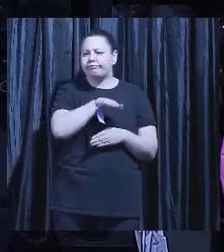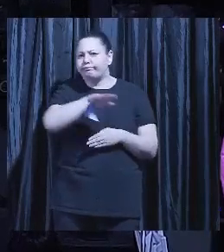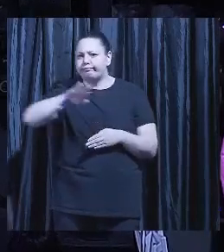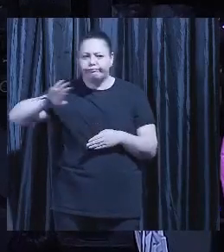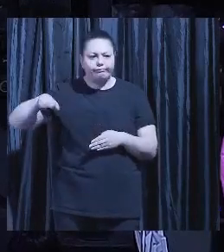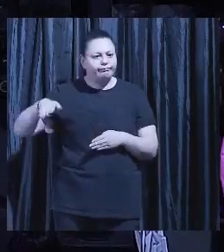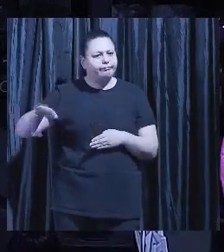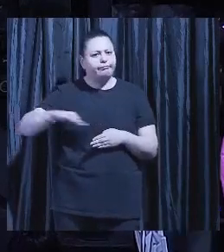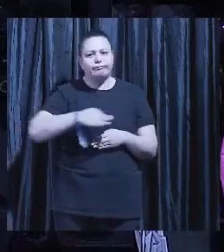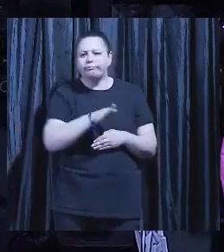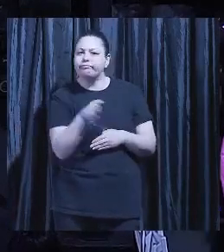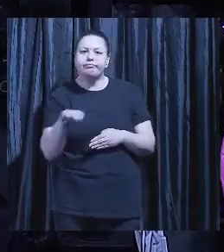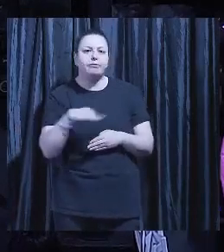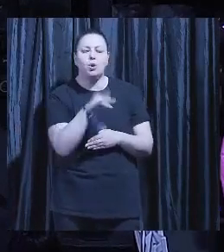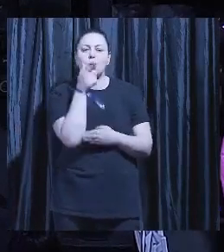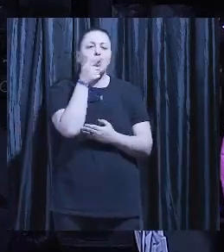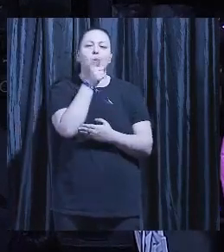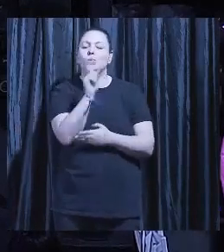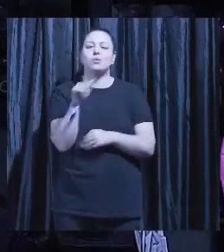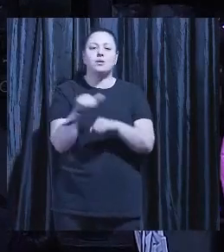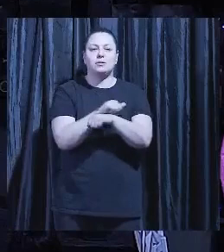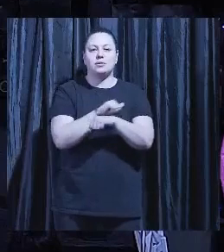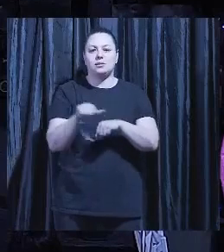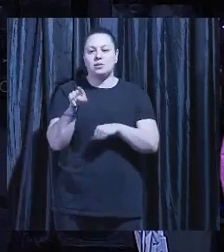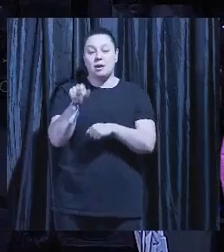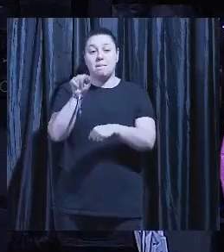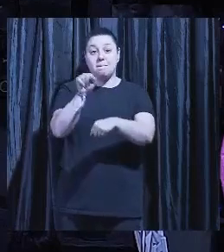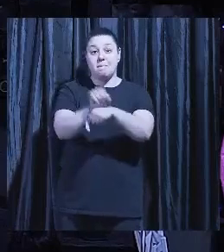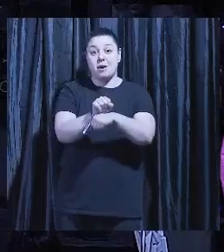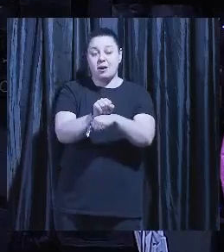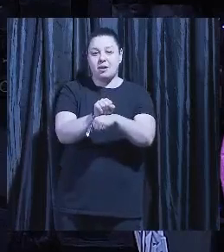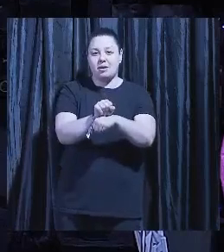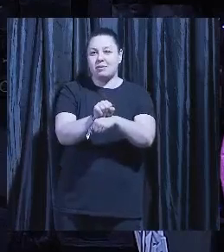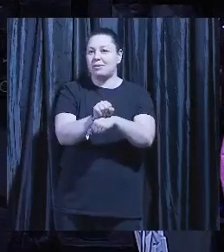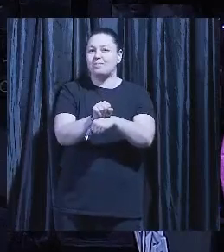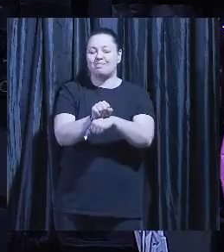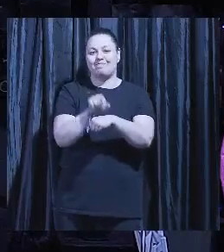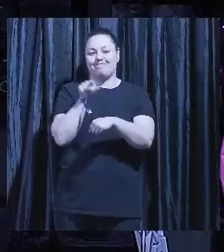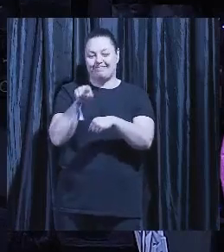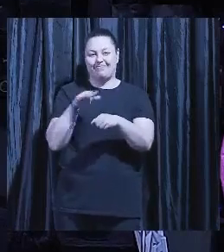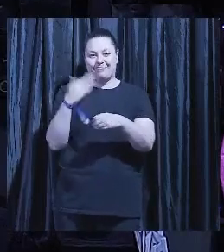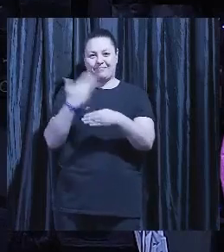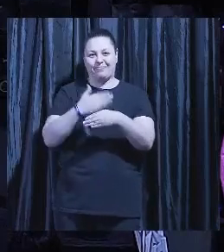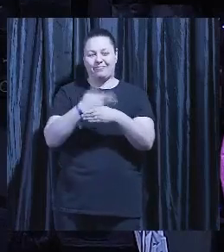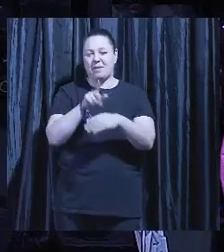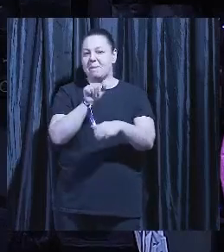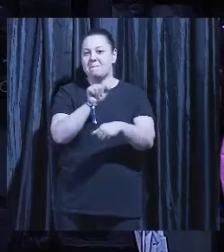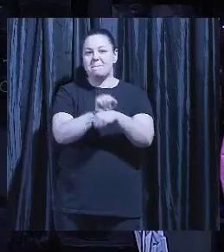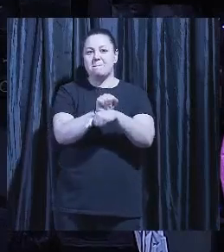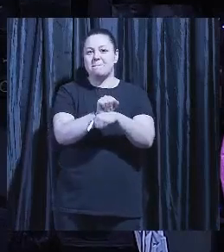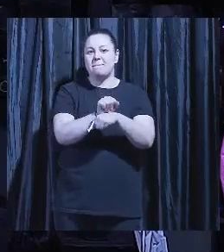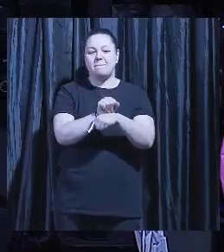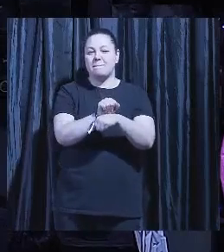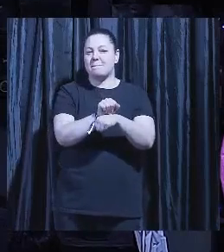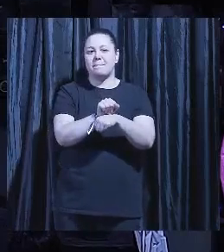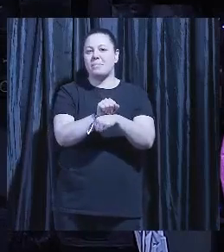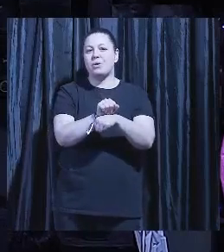e não consegue encontrar uma solução. Aí ele para, gente, mas literalmente, na